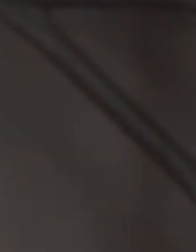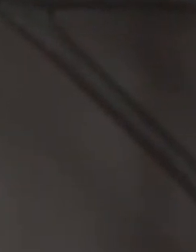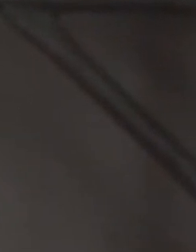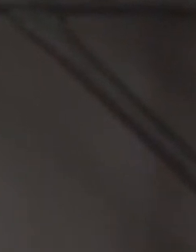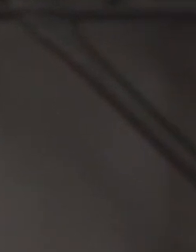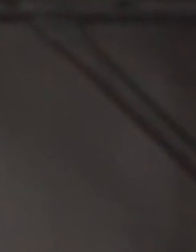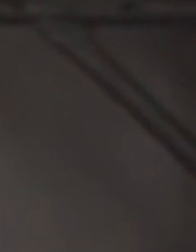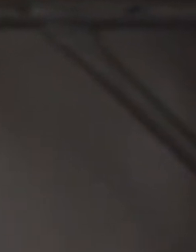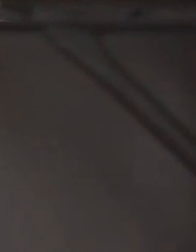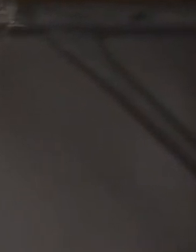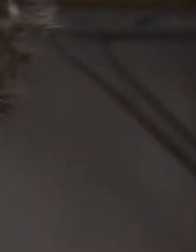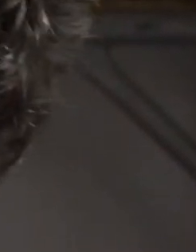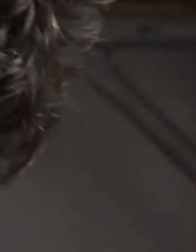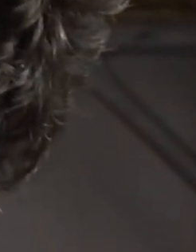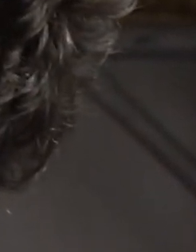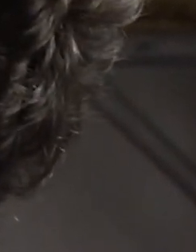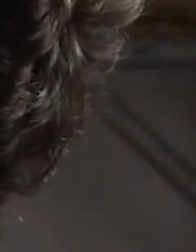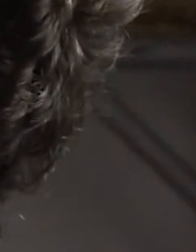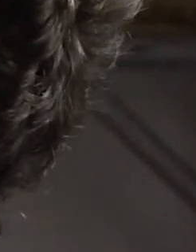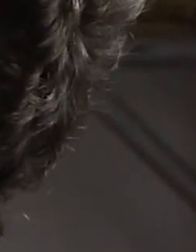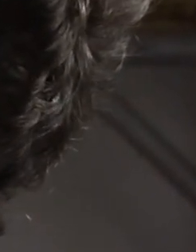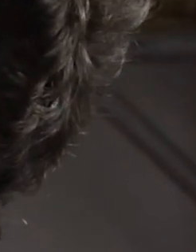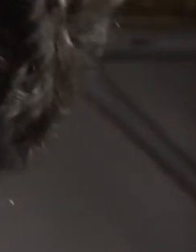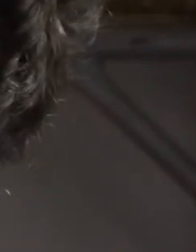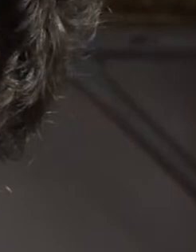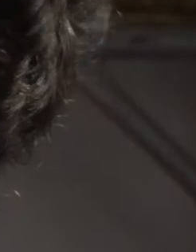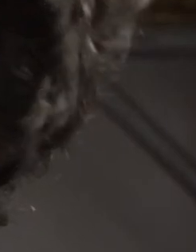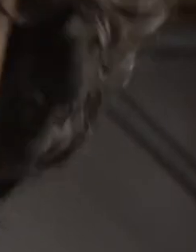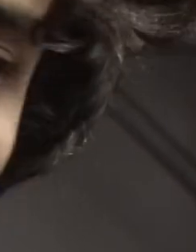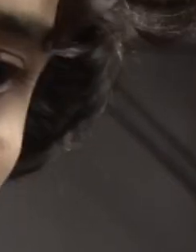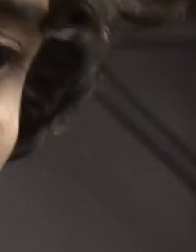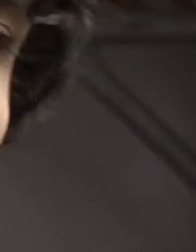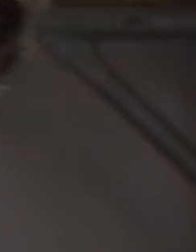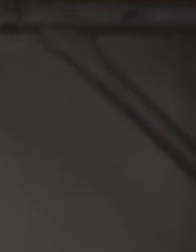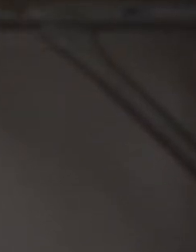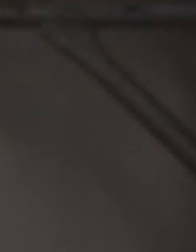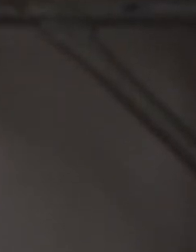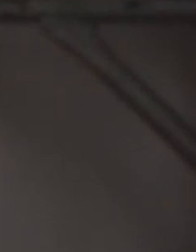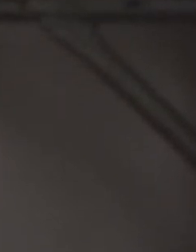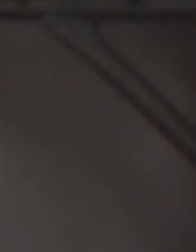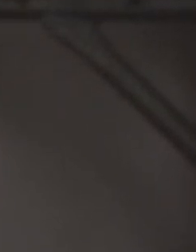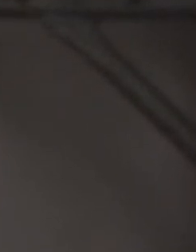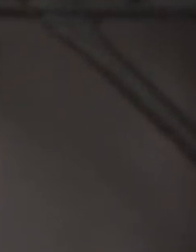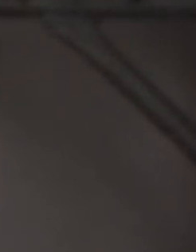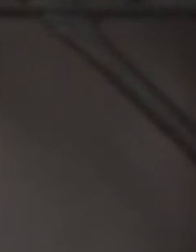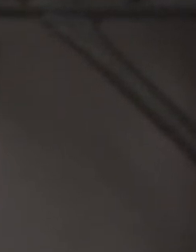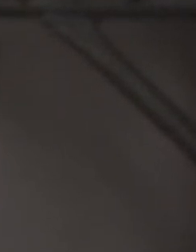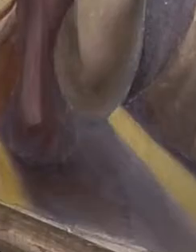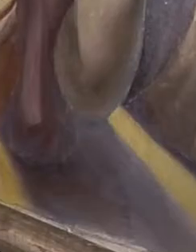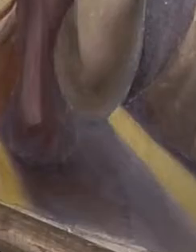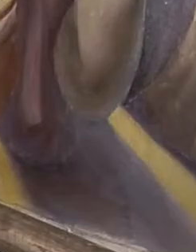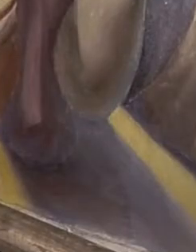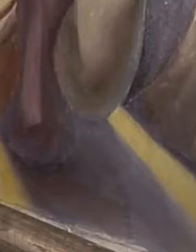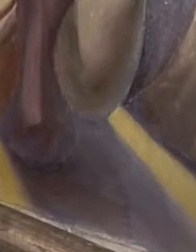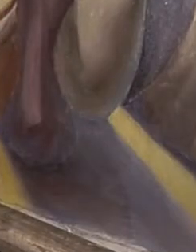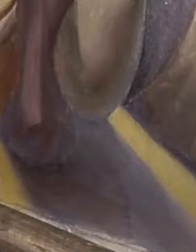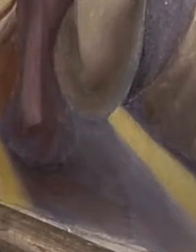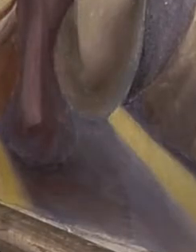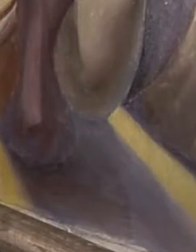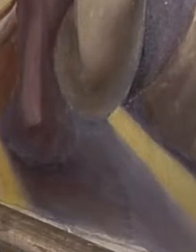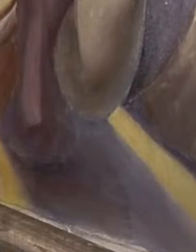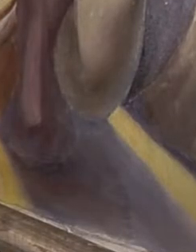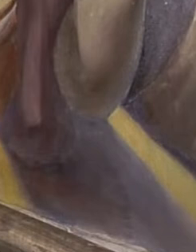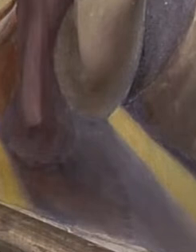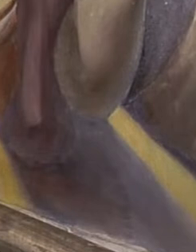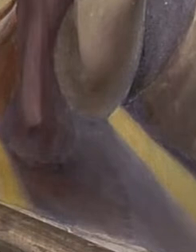em si, ela já tem um significado. A estrutura abstrata, ela constrói um significado que também é simbólico. Antigamente, quando eu pintava um